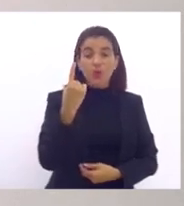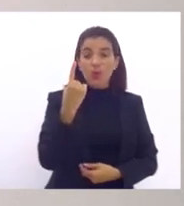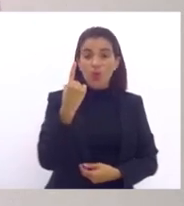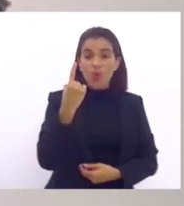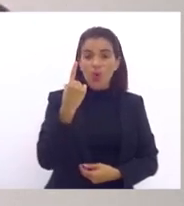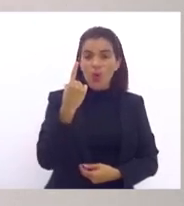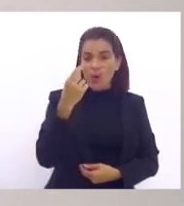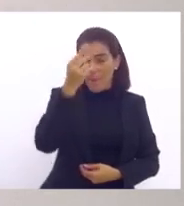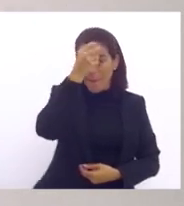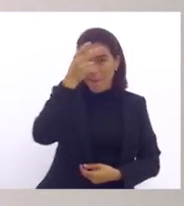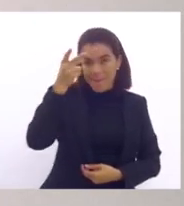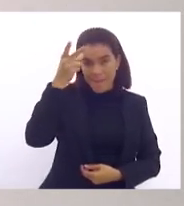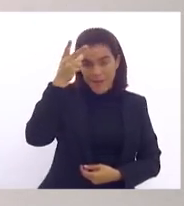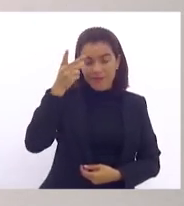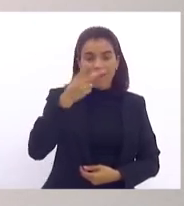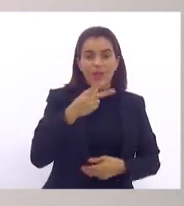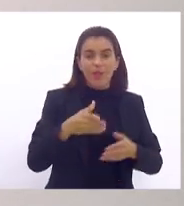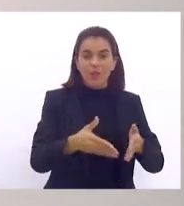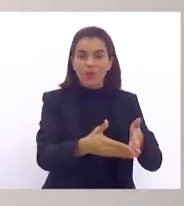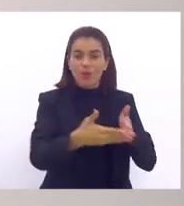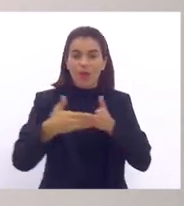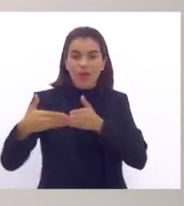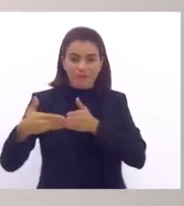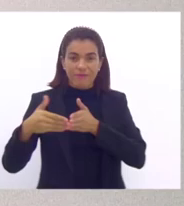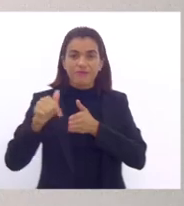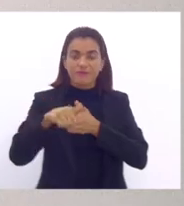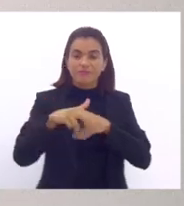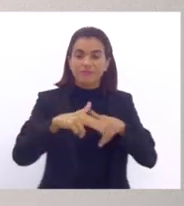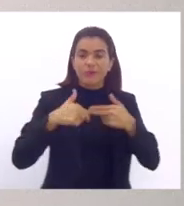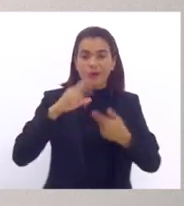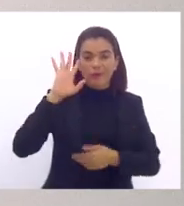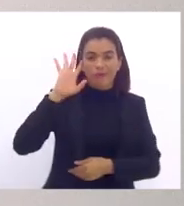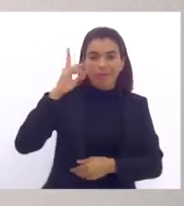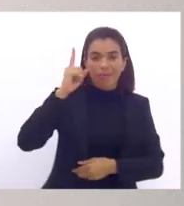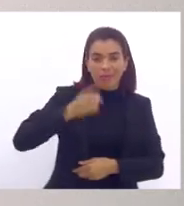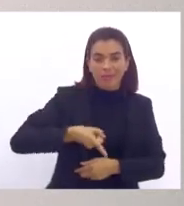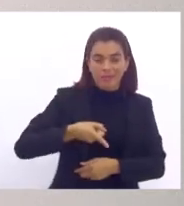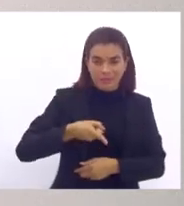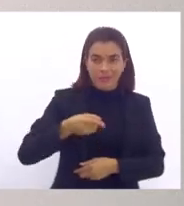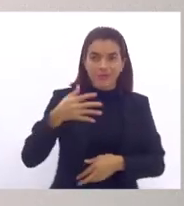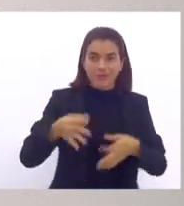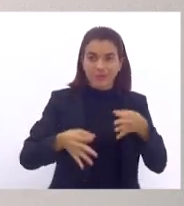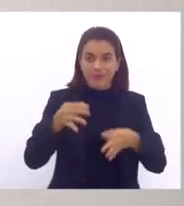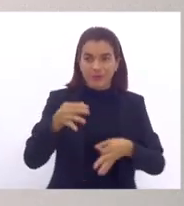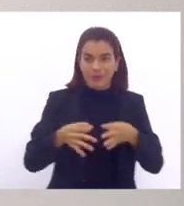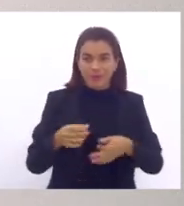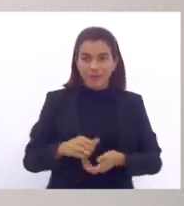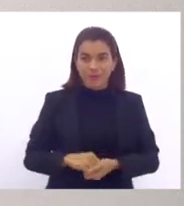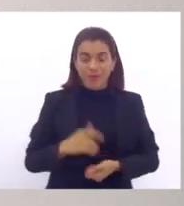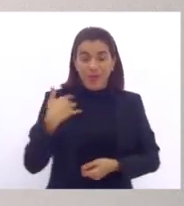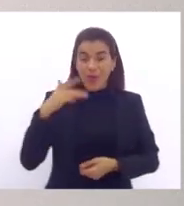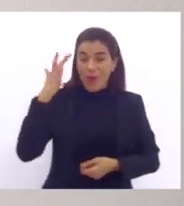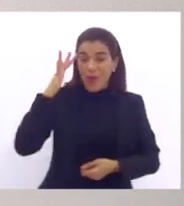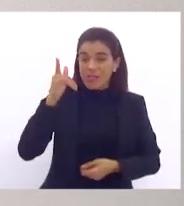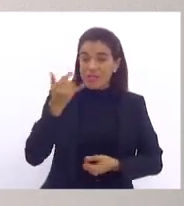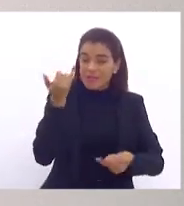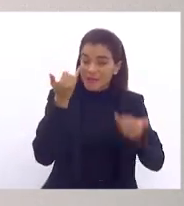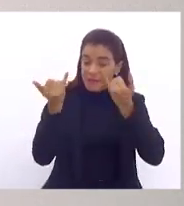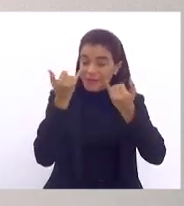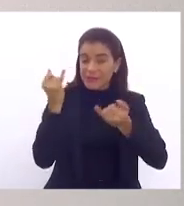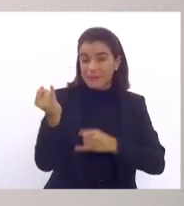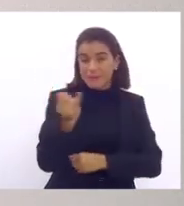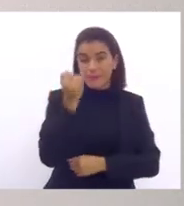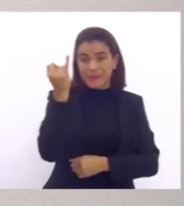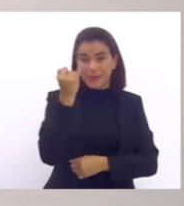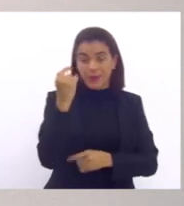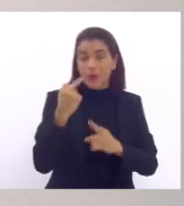nunca antes dele e nunca depois dele então é um eu acho que esse dado é muito importante e